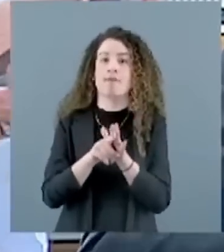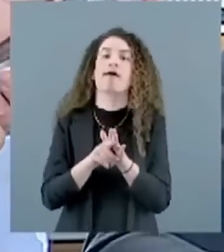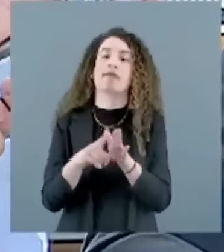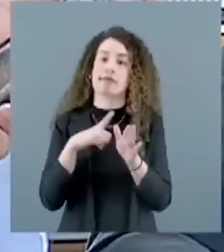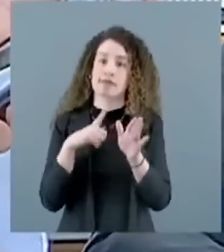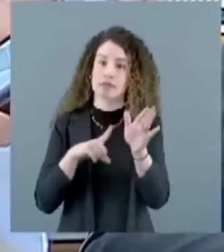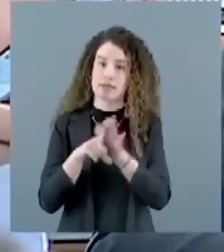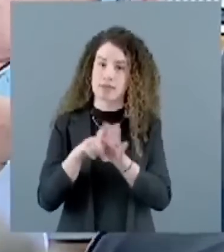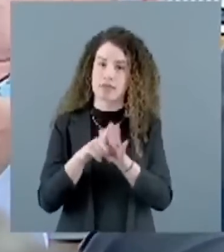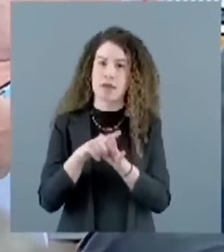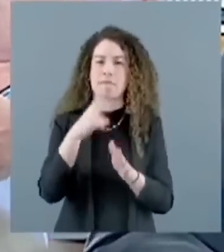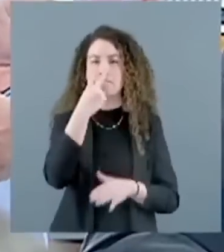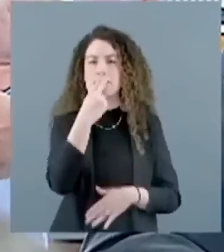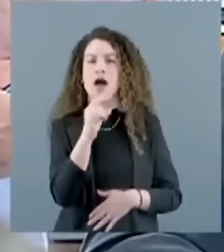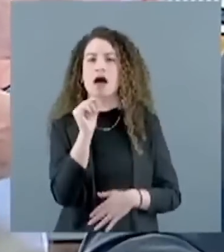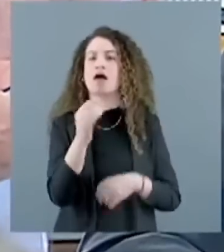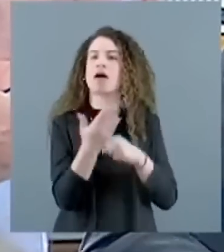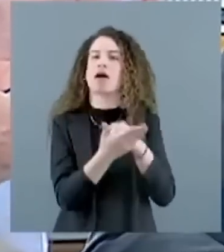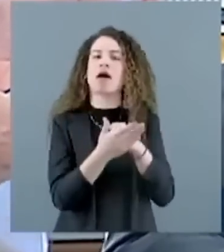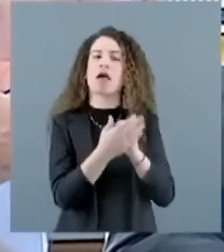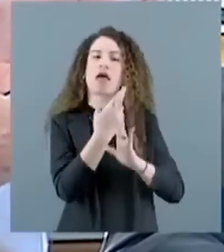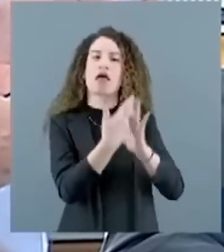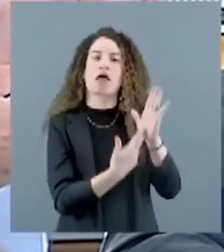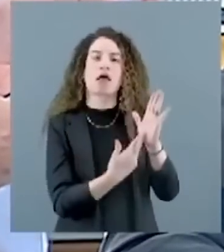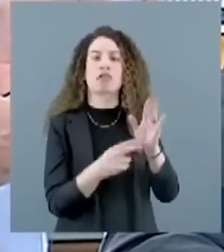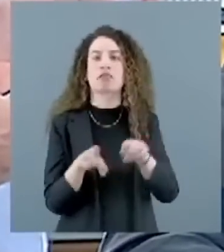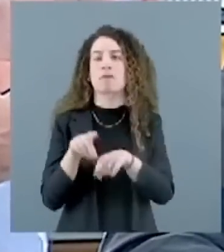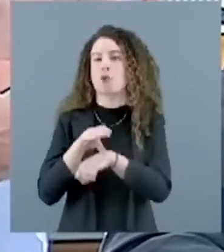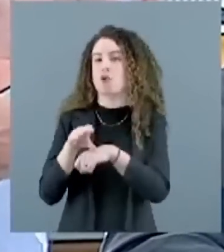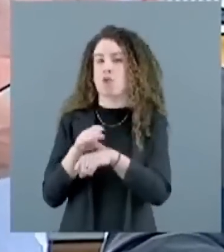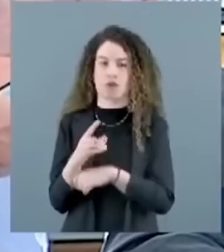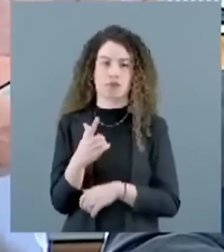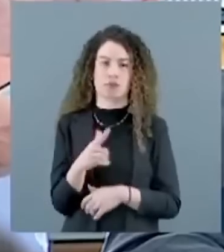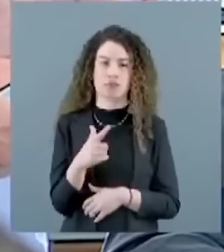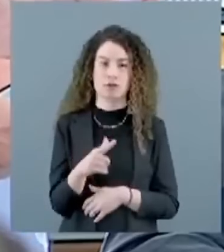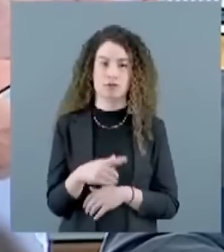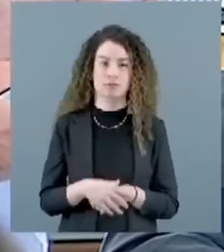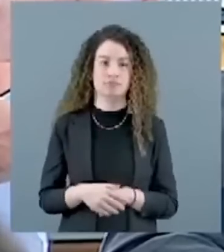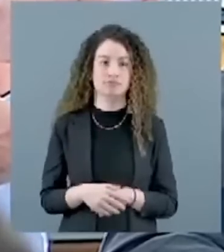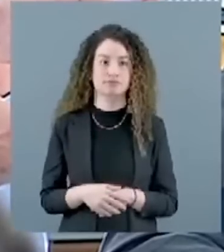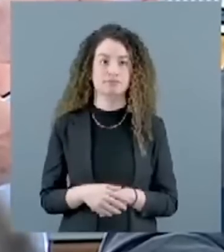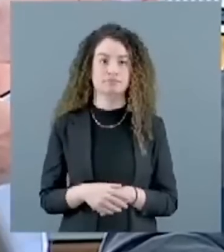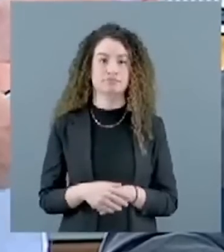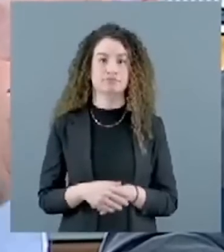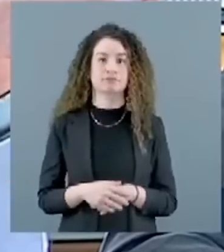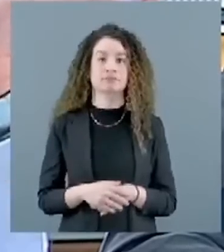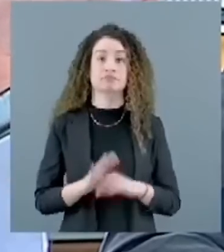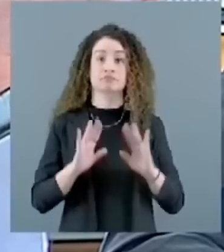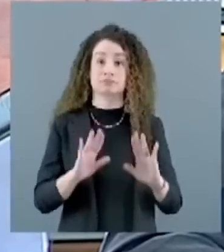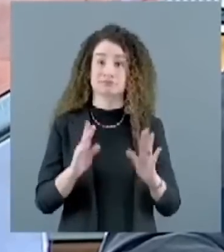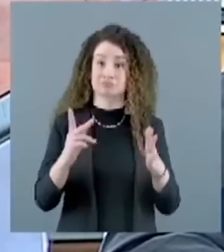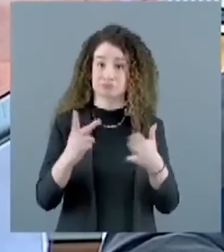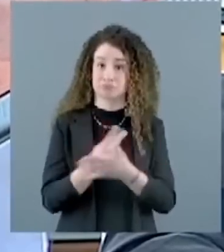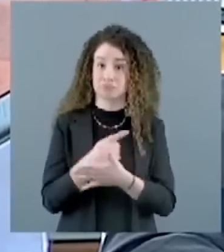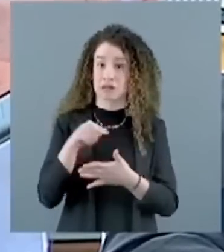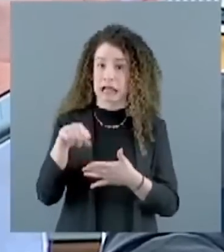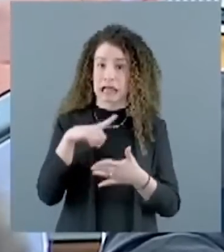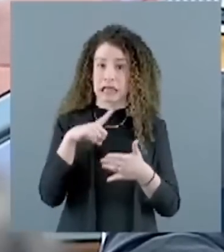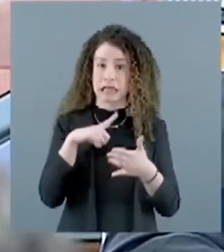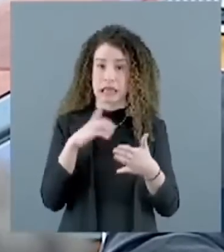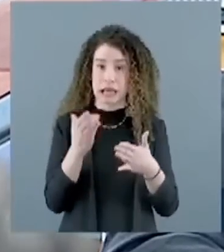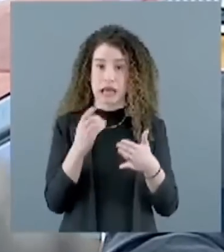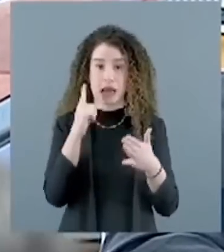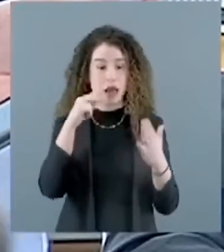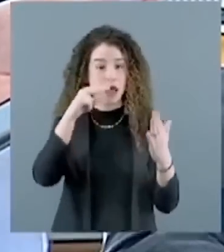meramente especulativa, sem amparo regimental e tampouco constitucional. Mesmo que se cogitasse em ultrapassar esse óbice regimental,